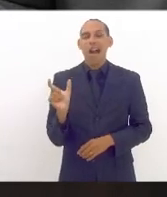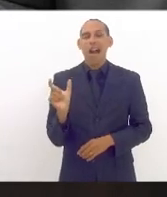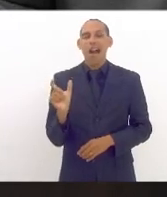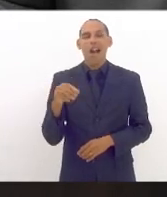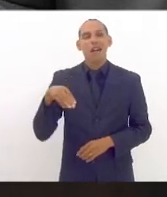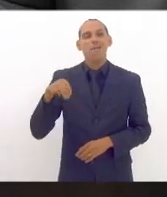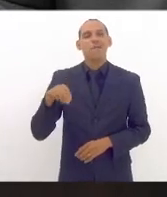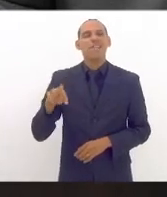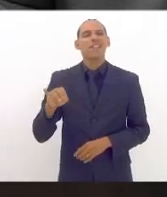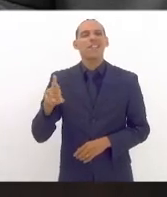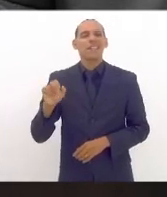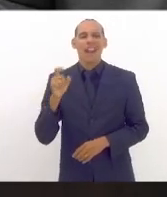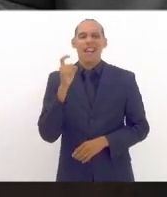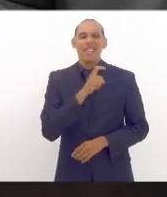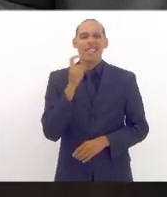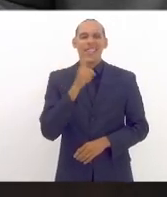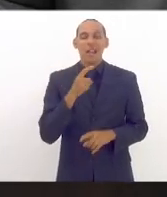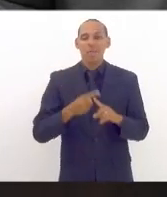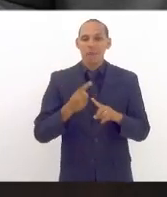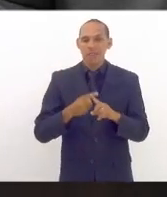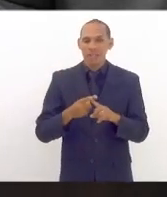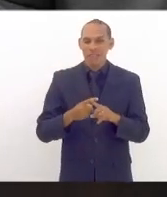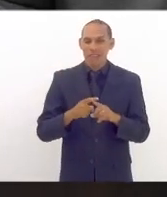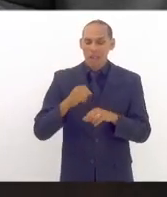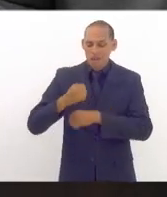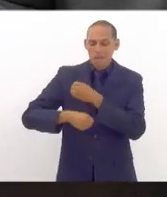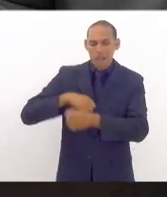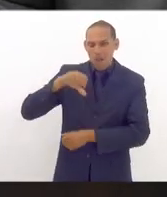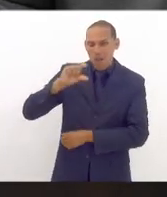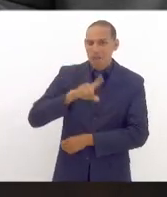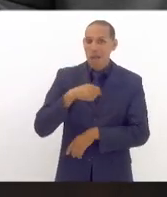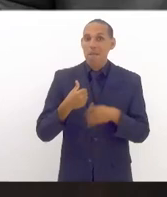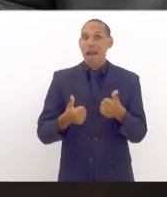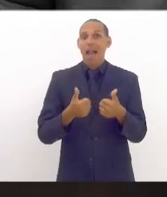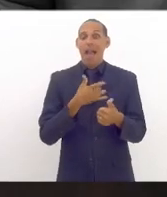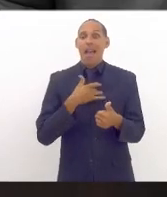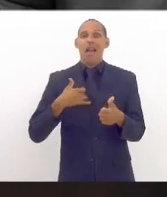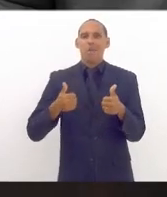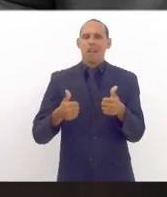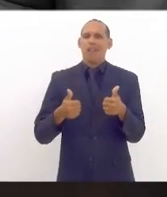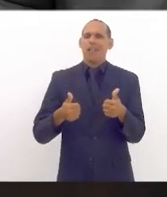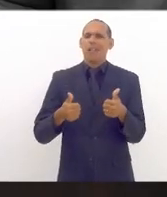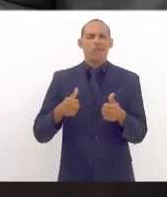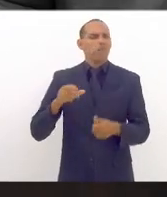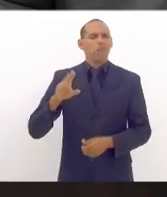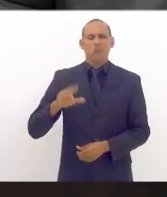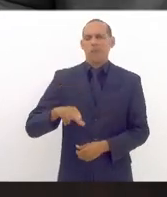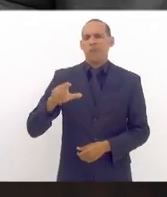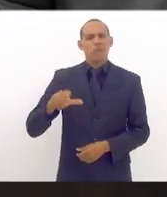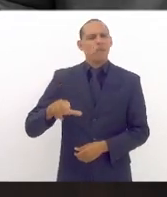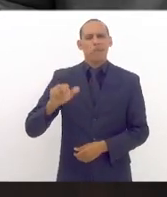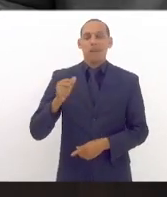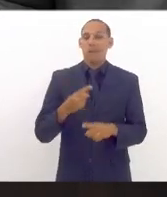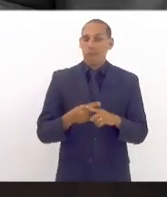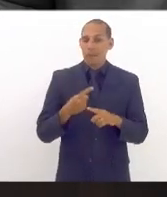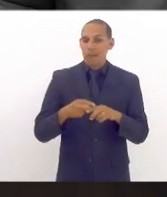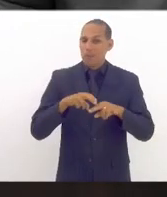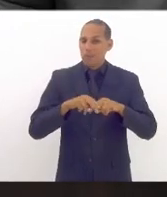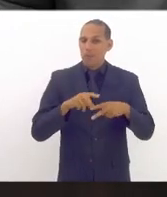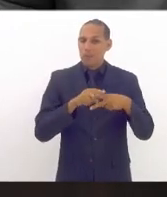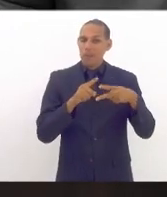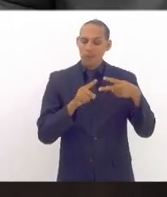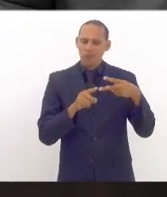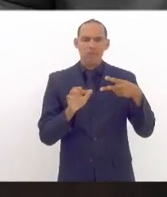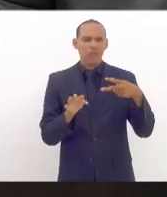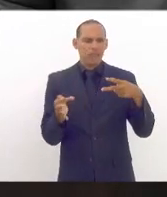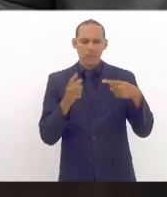porque não vamos chegar Sadia de nove daqui a nove anos de forma alguma por dois motivos muito